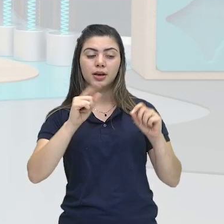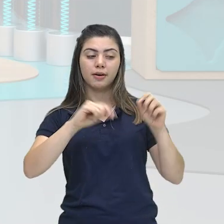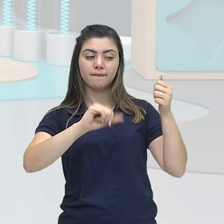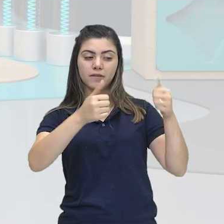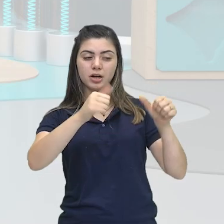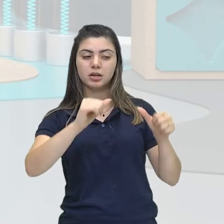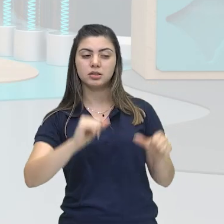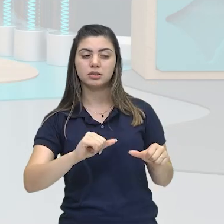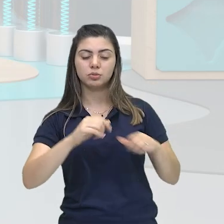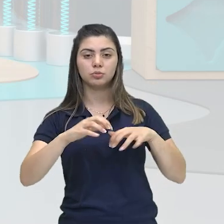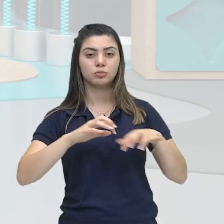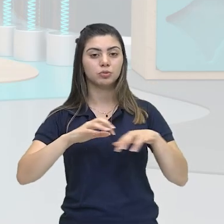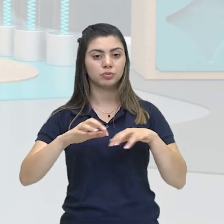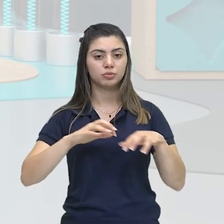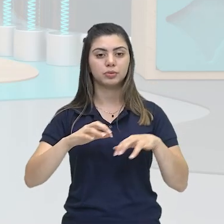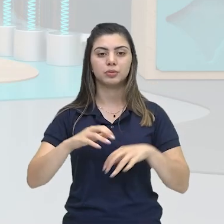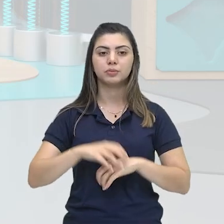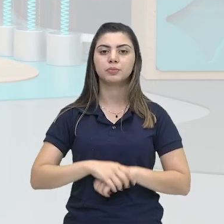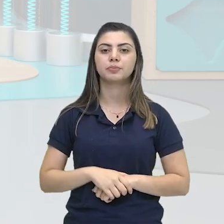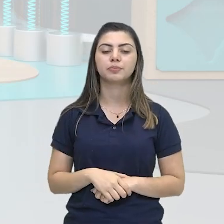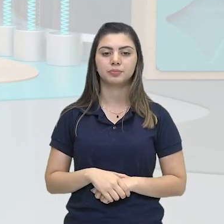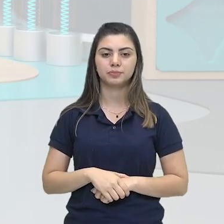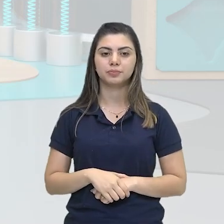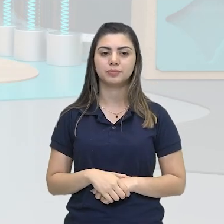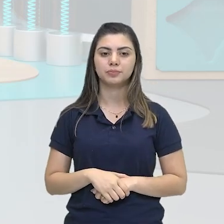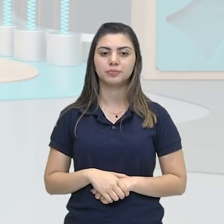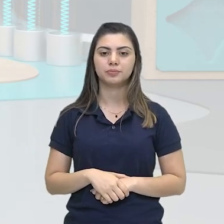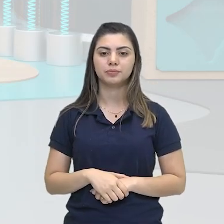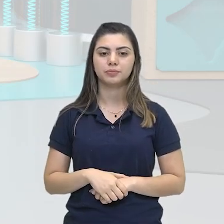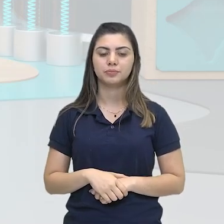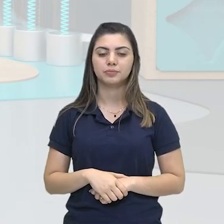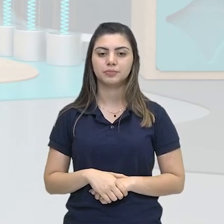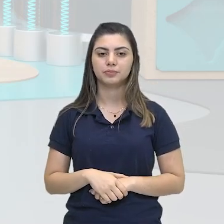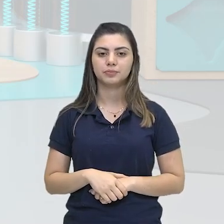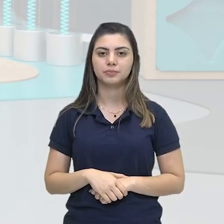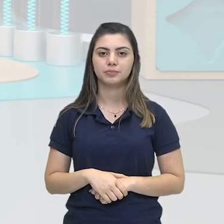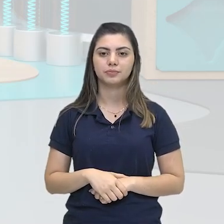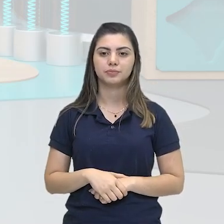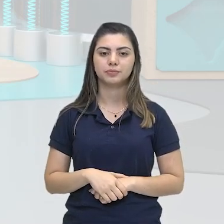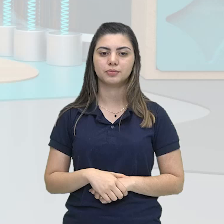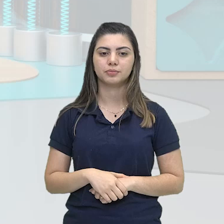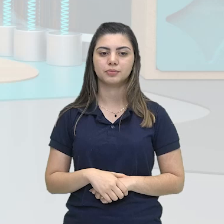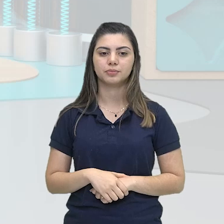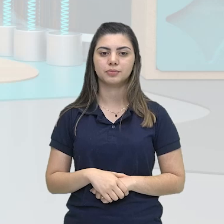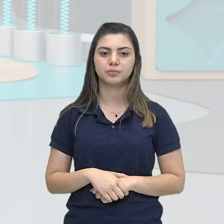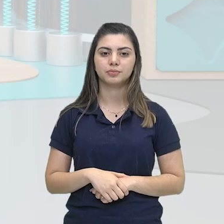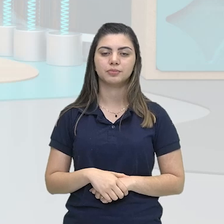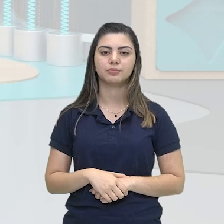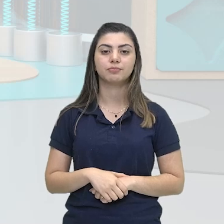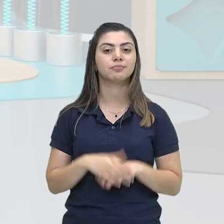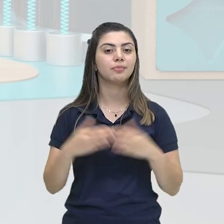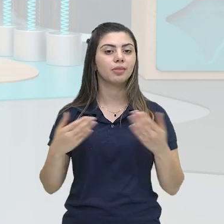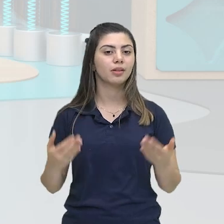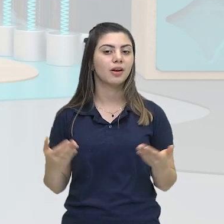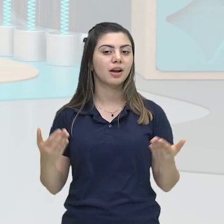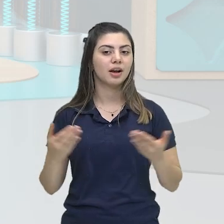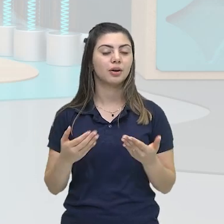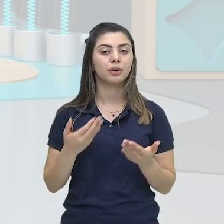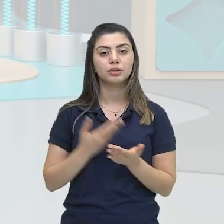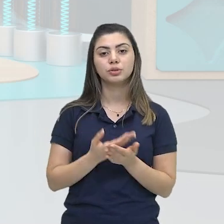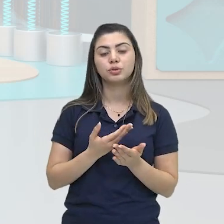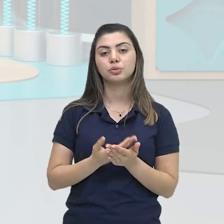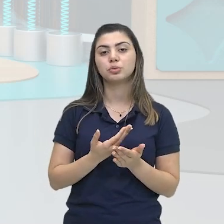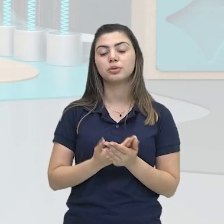ali conforme a sua performance, ok? Prosseguindo, vamos aí ver características de uma